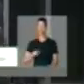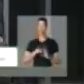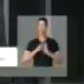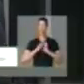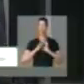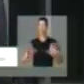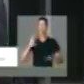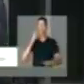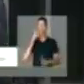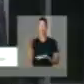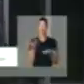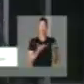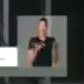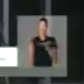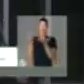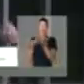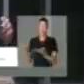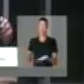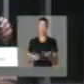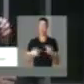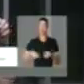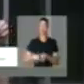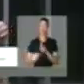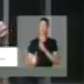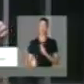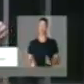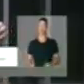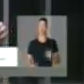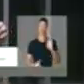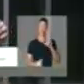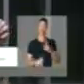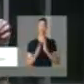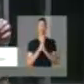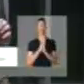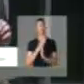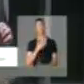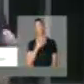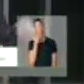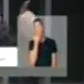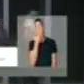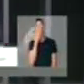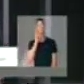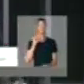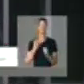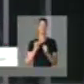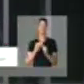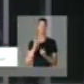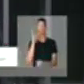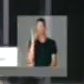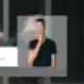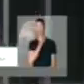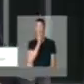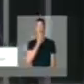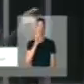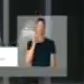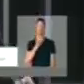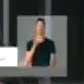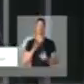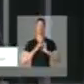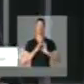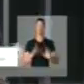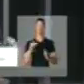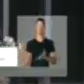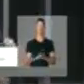disponibilidade física para atender o mercado. Então, senhor presidente Temer, por favor, é meu apelo, não faça essa maldade, não